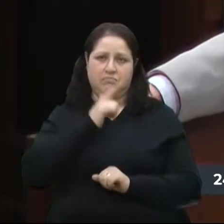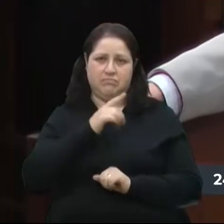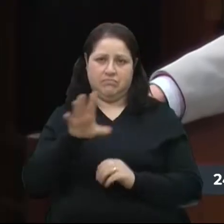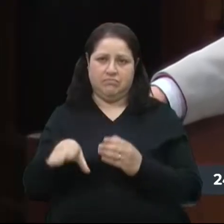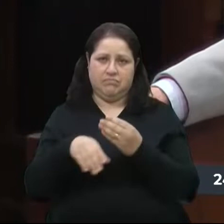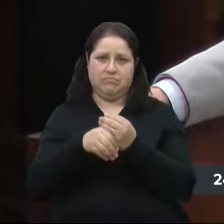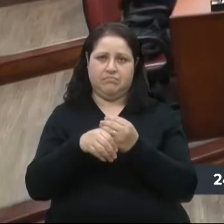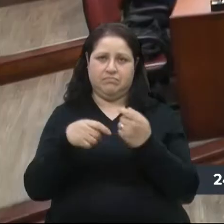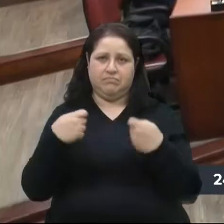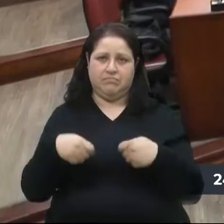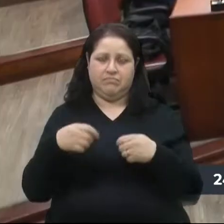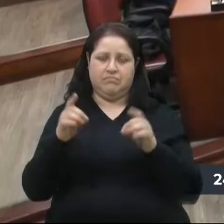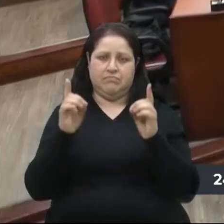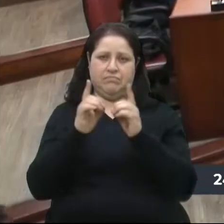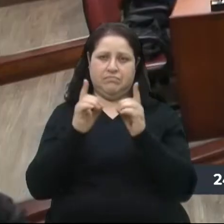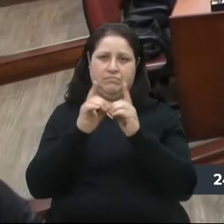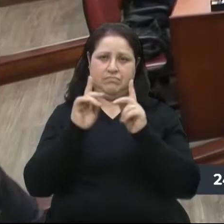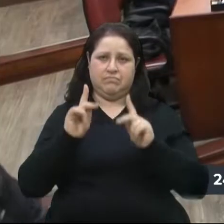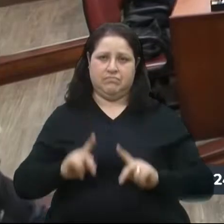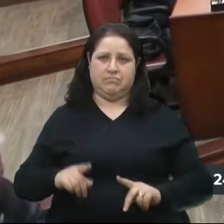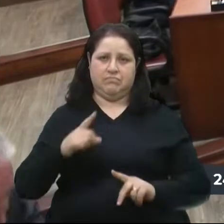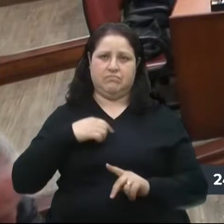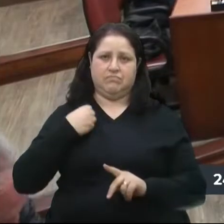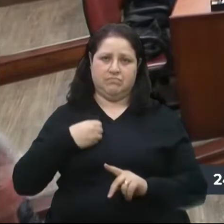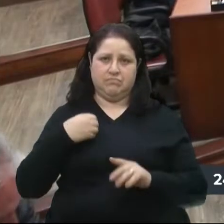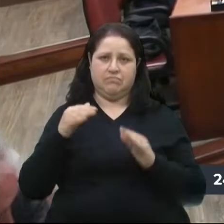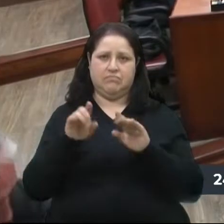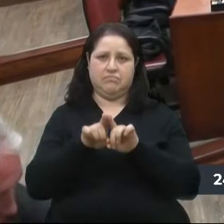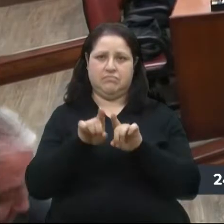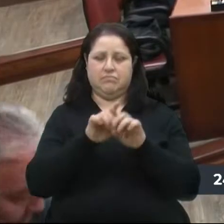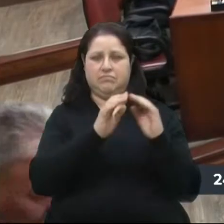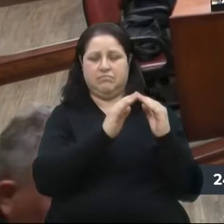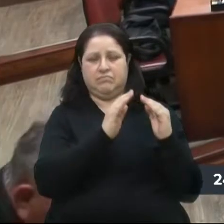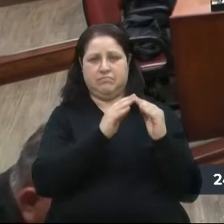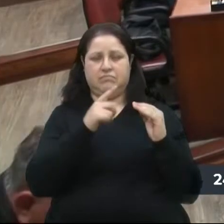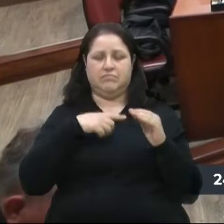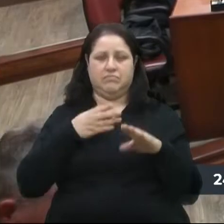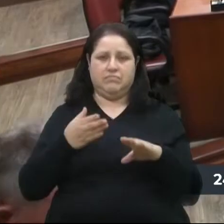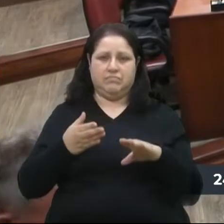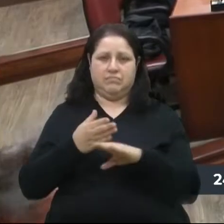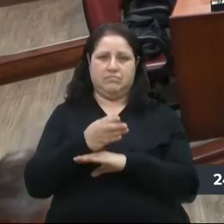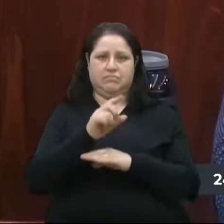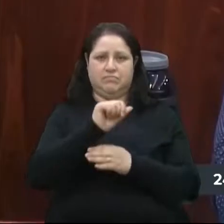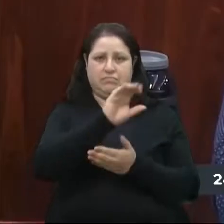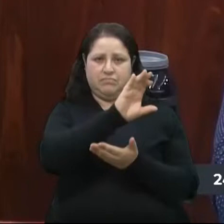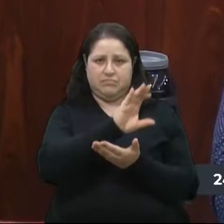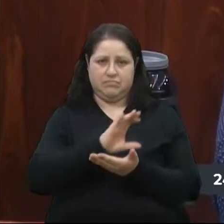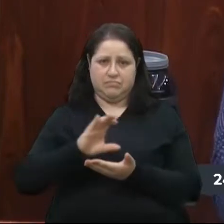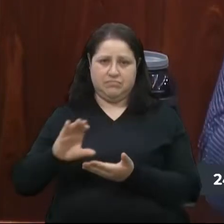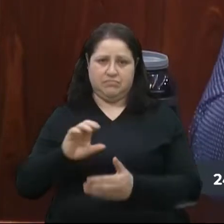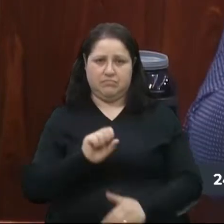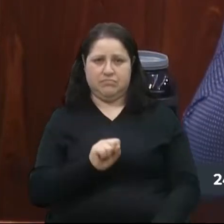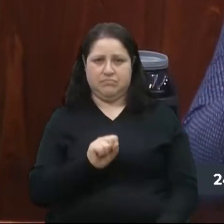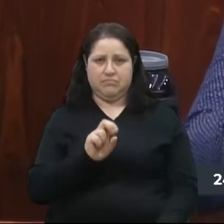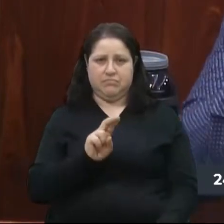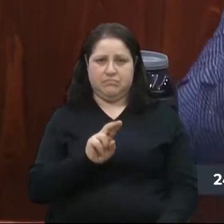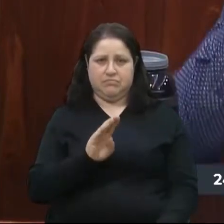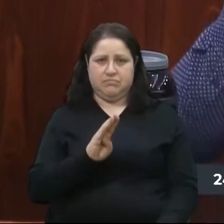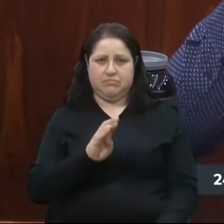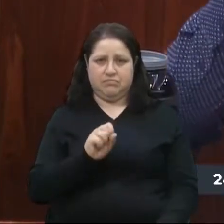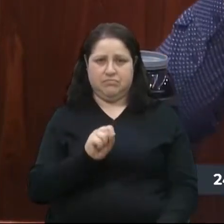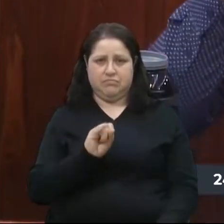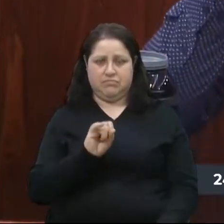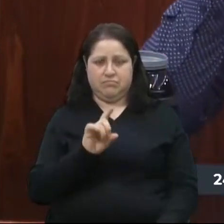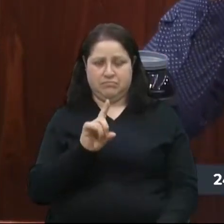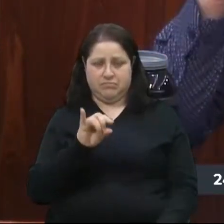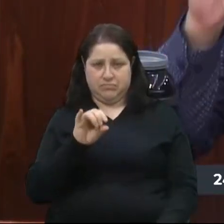ser didático para as pessoas que estão aqui e as pessoas que estão em casa. Foi aprovado um subsídio para a Visate e esse subsídio era